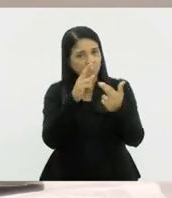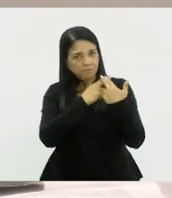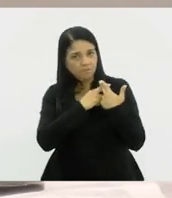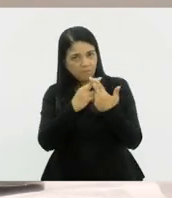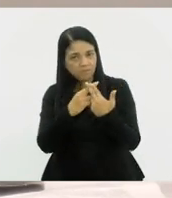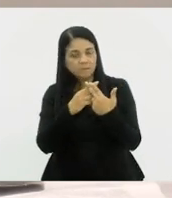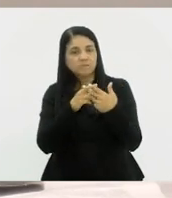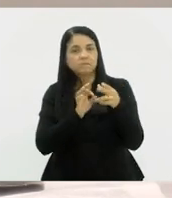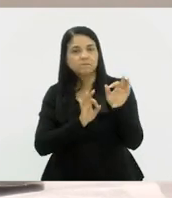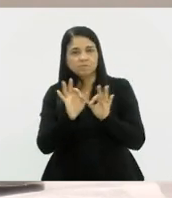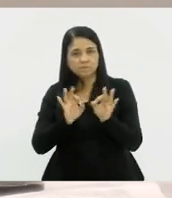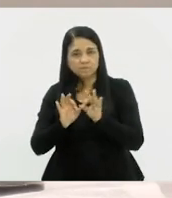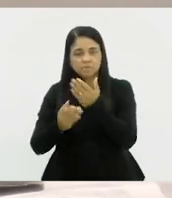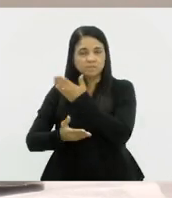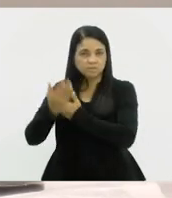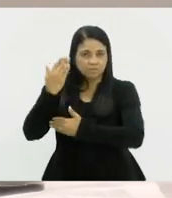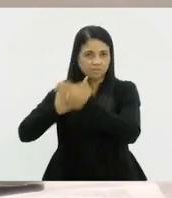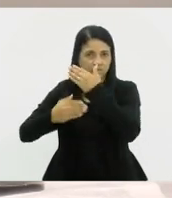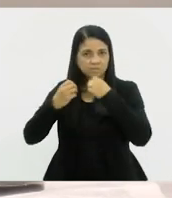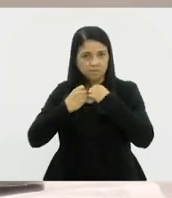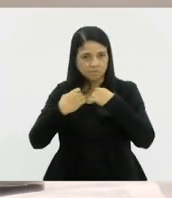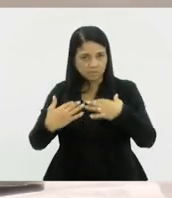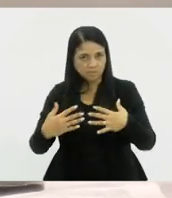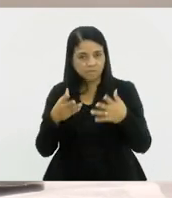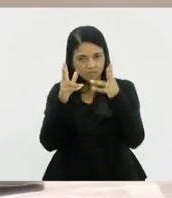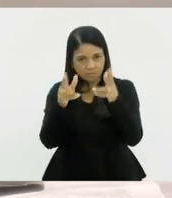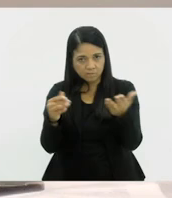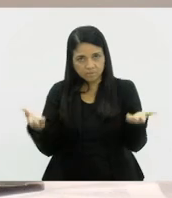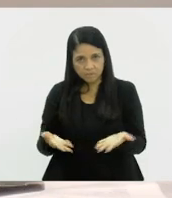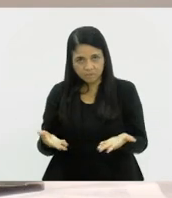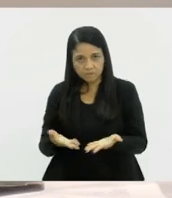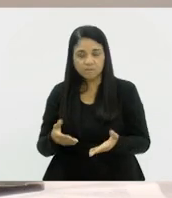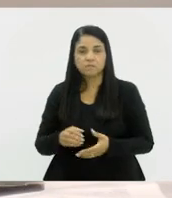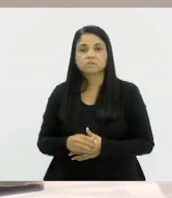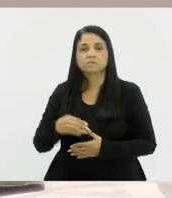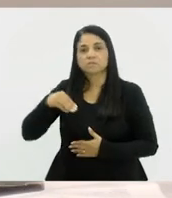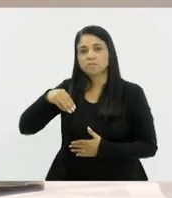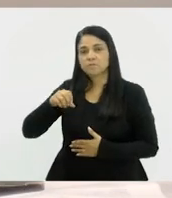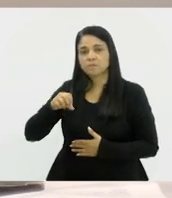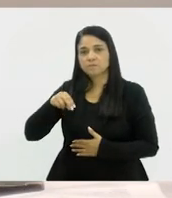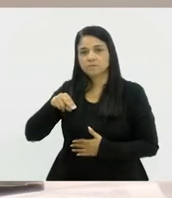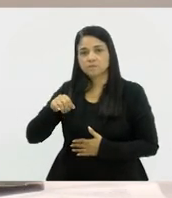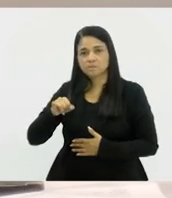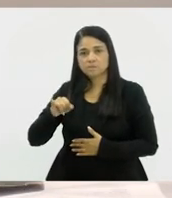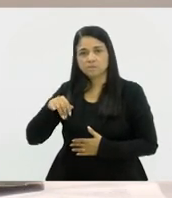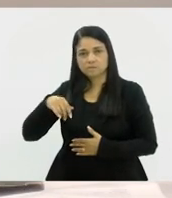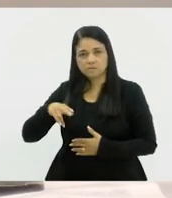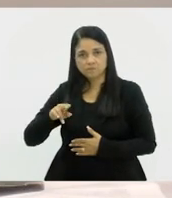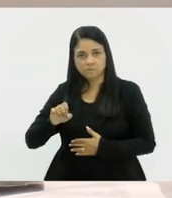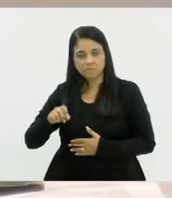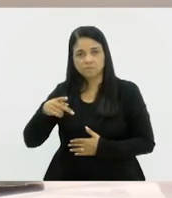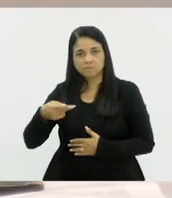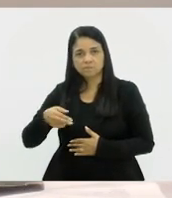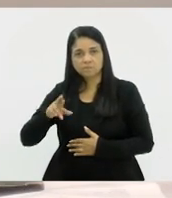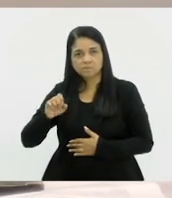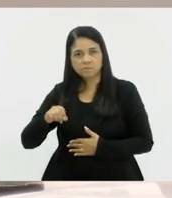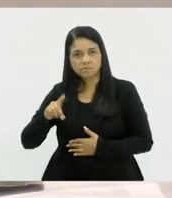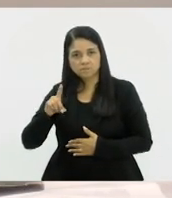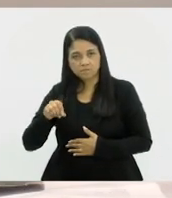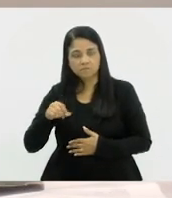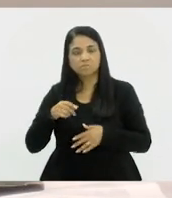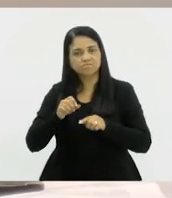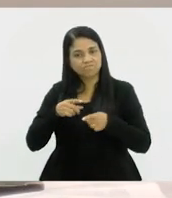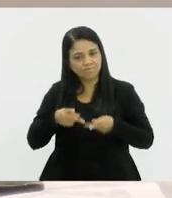organizar no passado algumas audiências como essa Monique Prado um prazer vê-la aqui forte combativa como